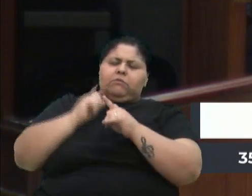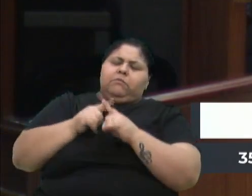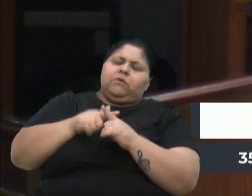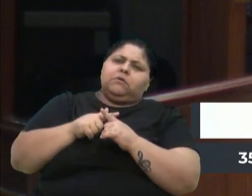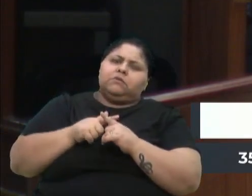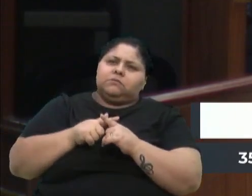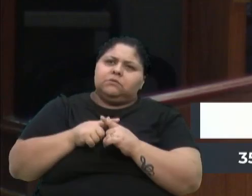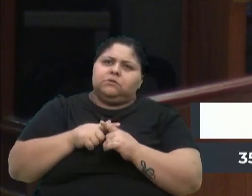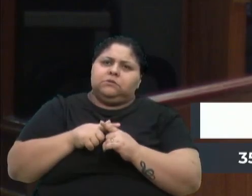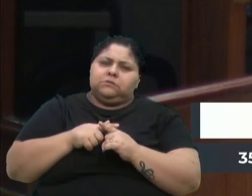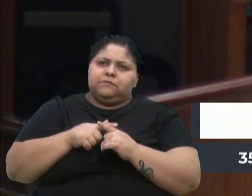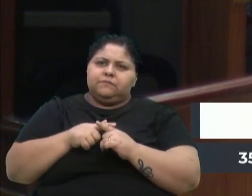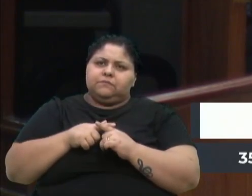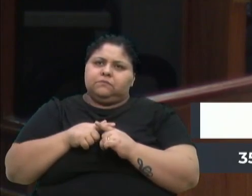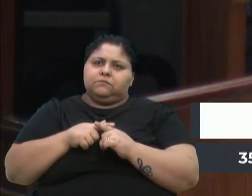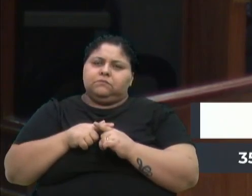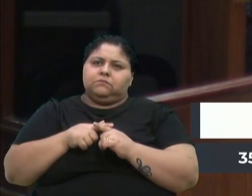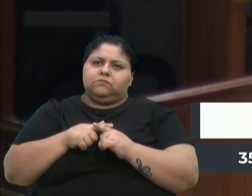porque